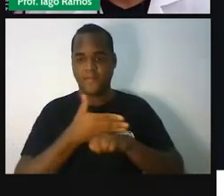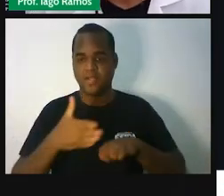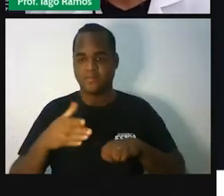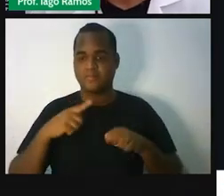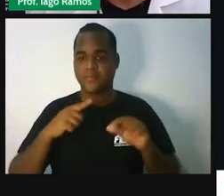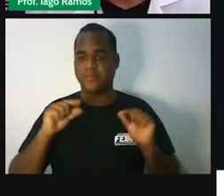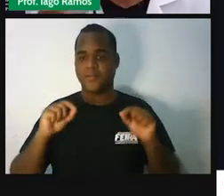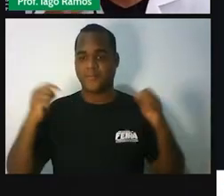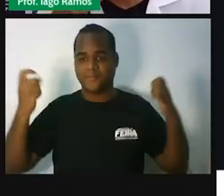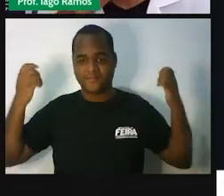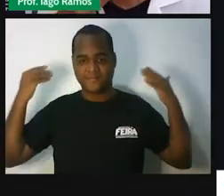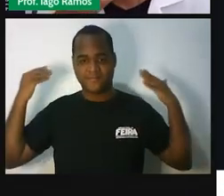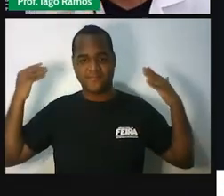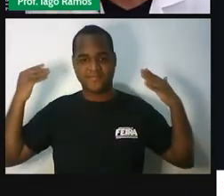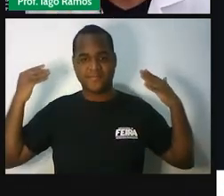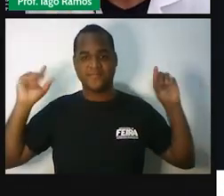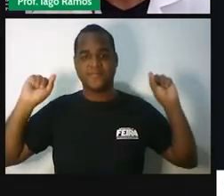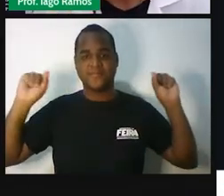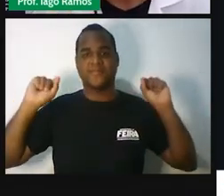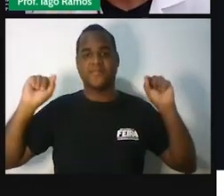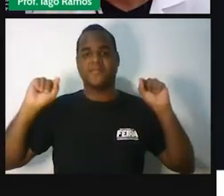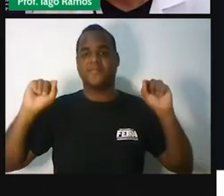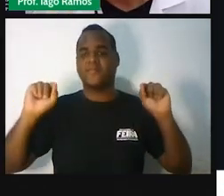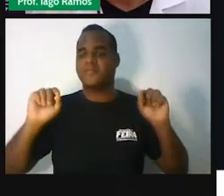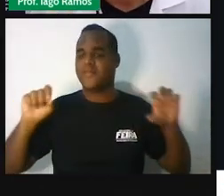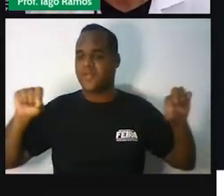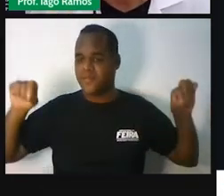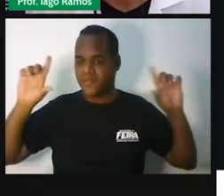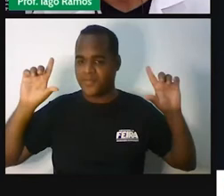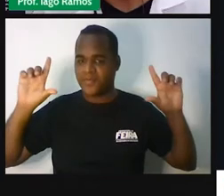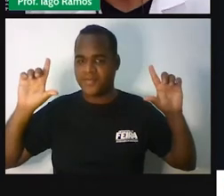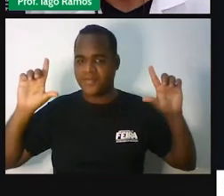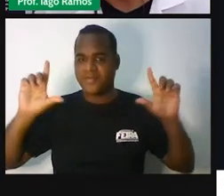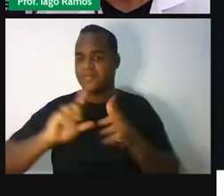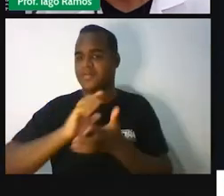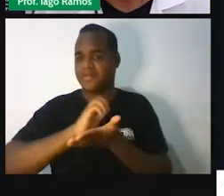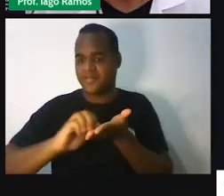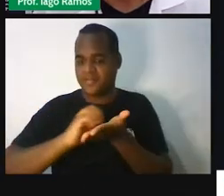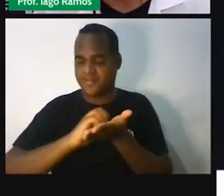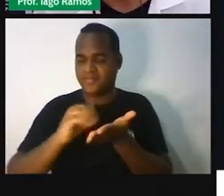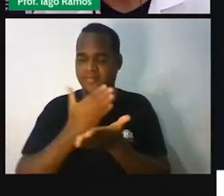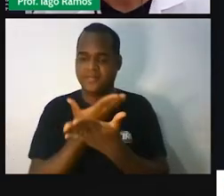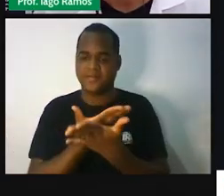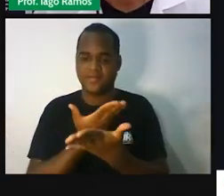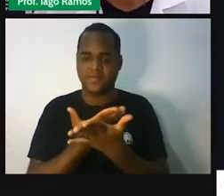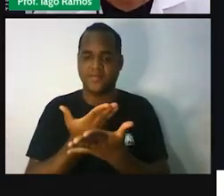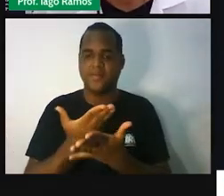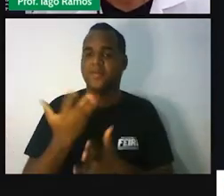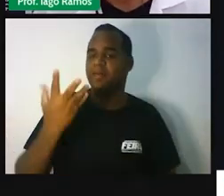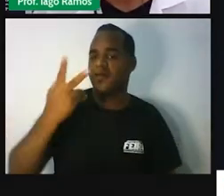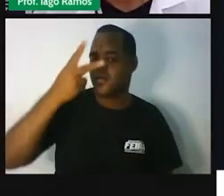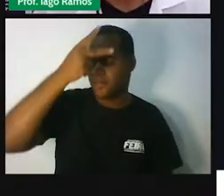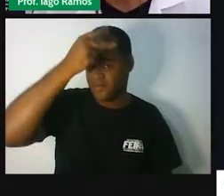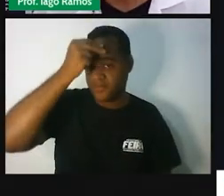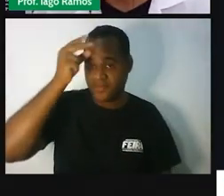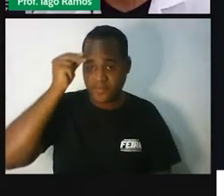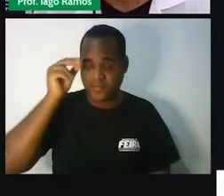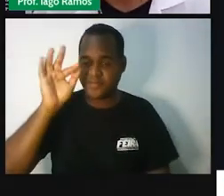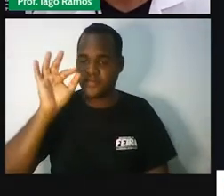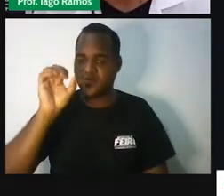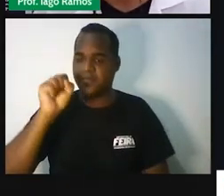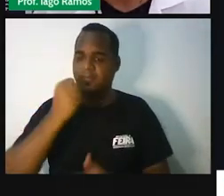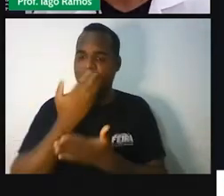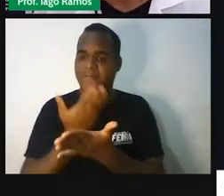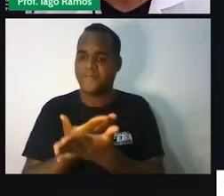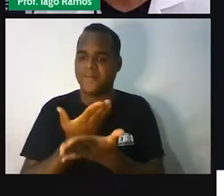e atrás de mim se encontra o cartaz da Secretaria Municipal de Feira de Educação